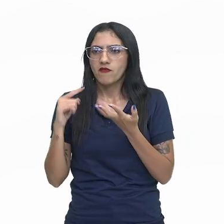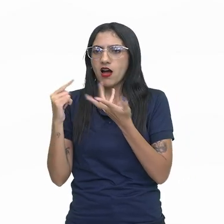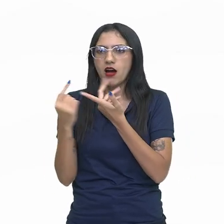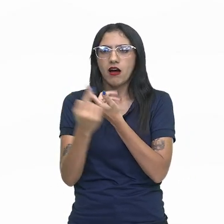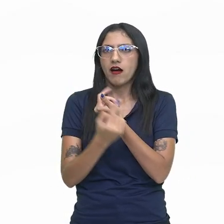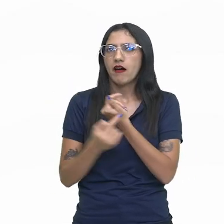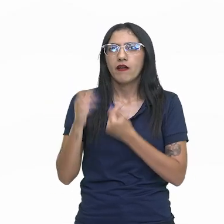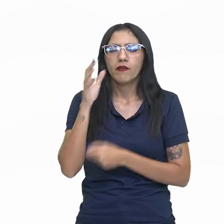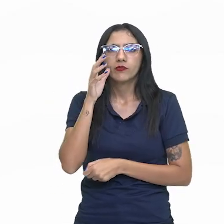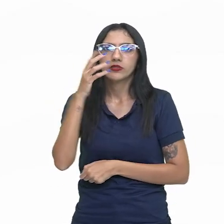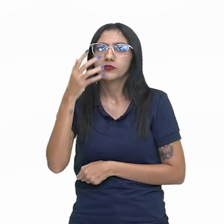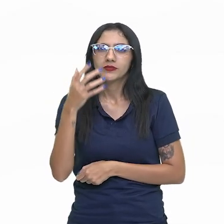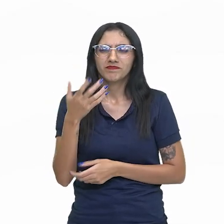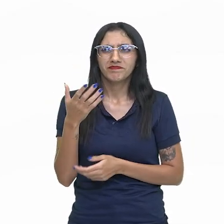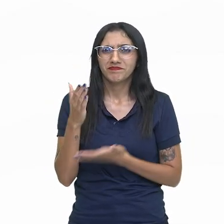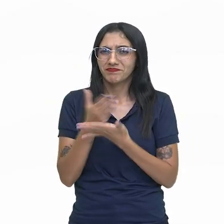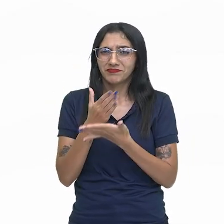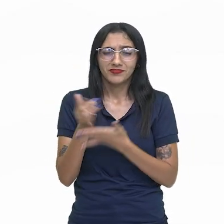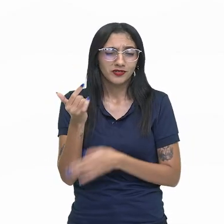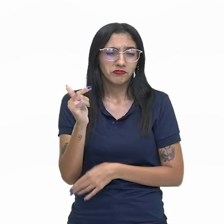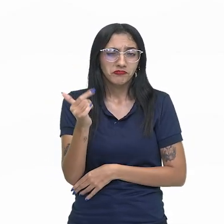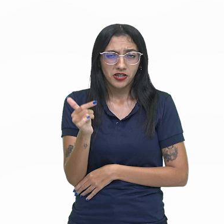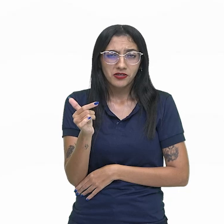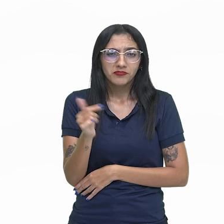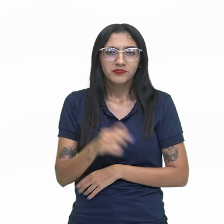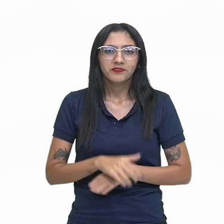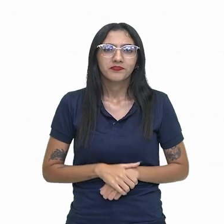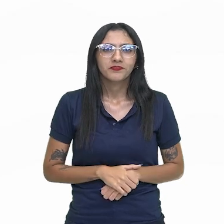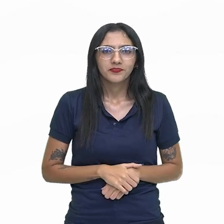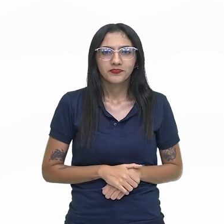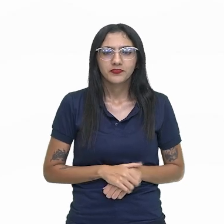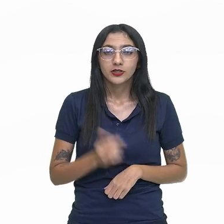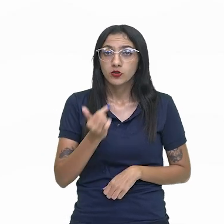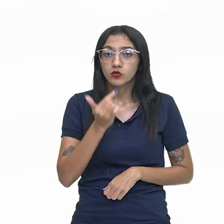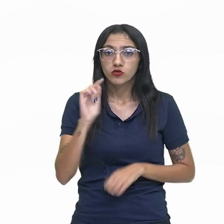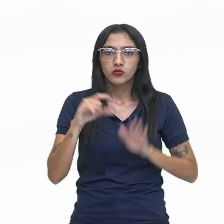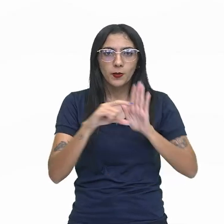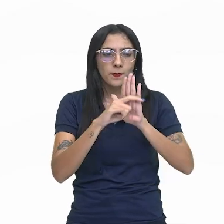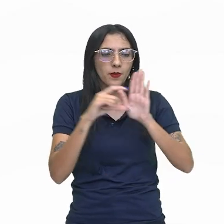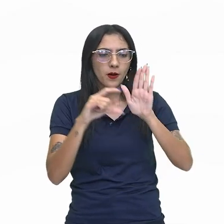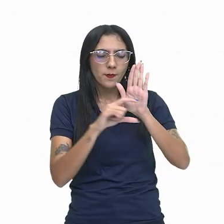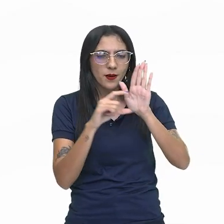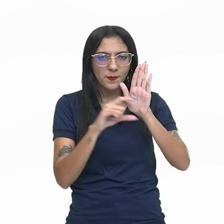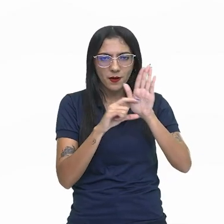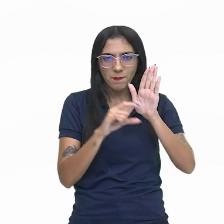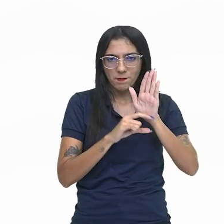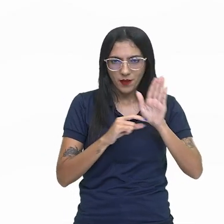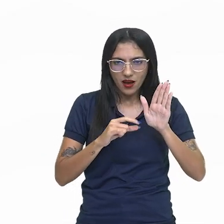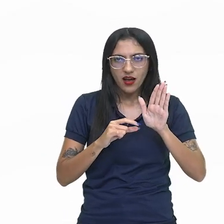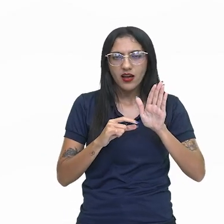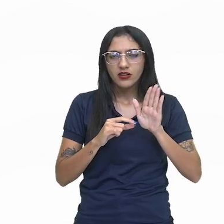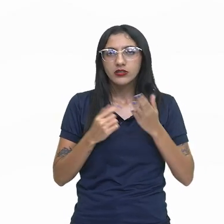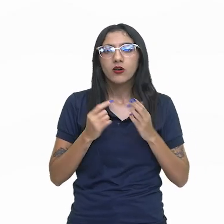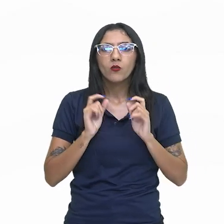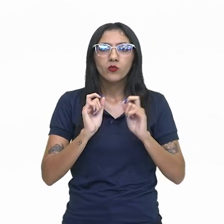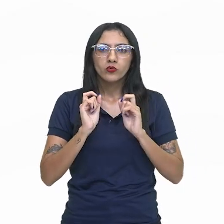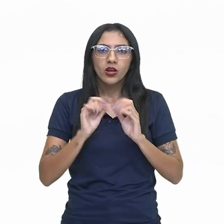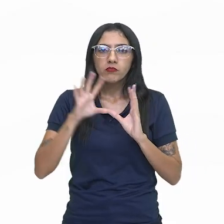dos acontecimentos. Nos demais parágrafos, chamado de corpo da notícia,